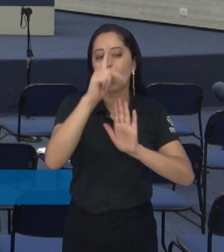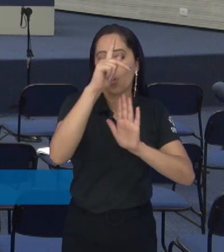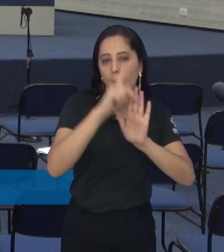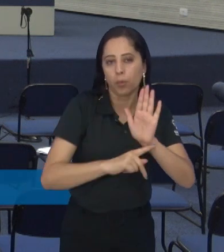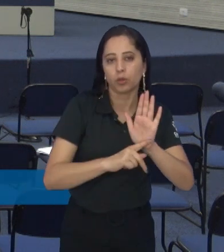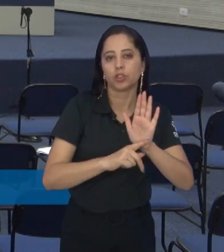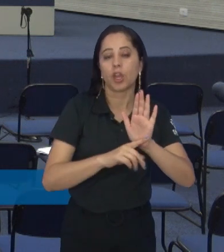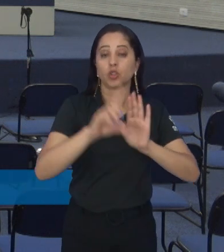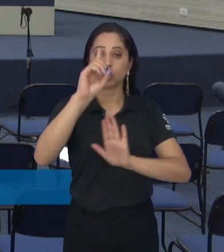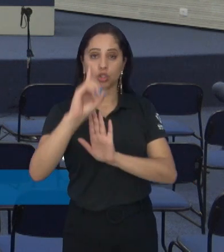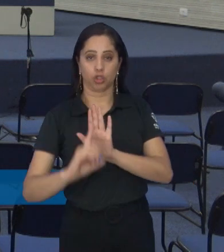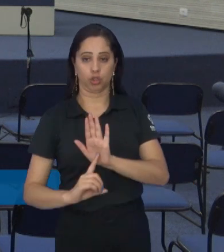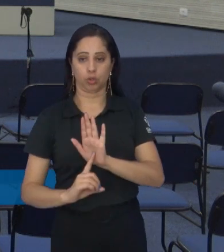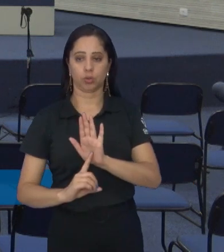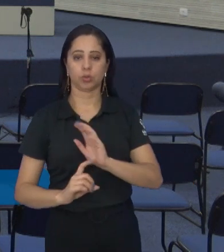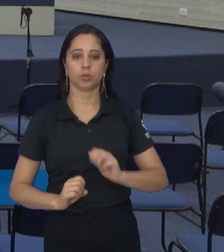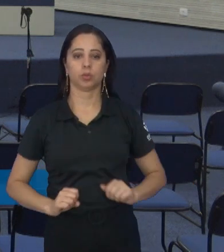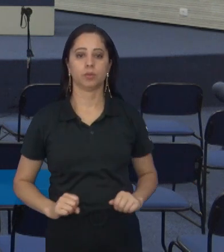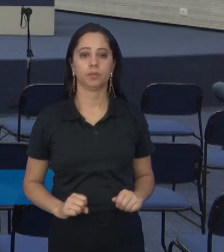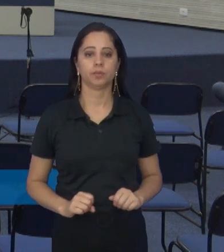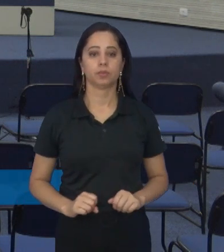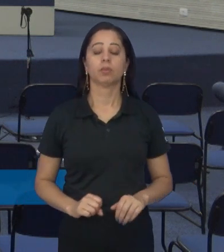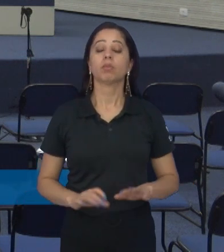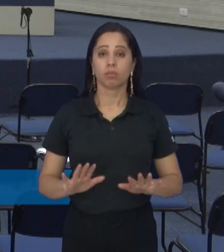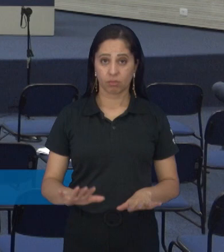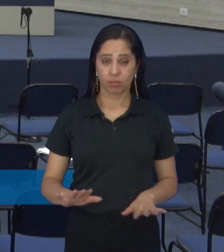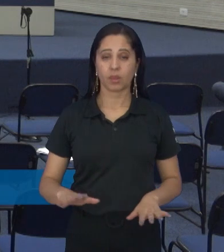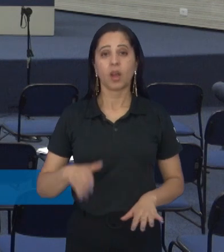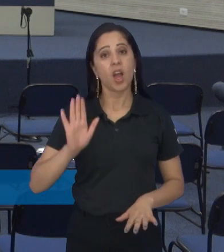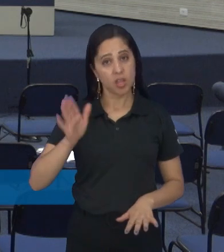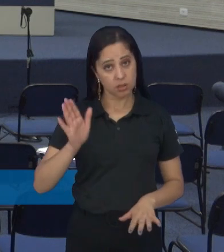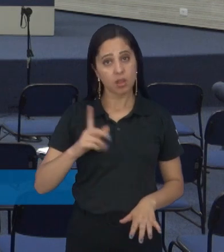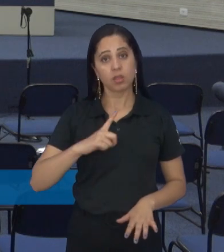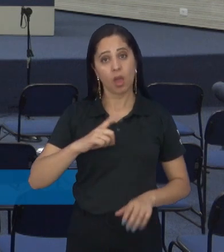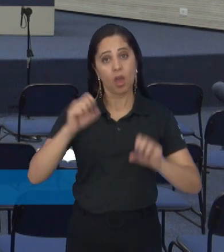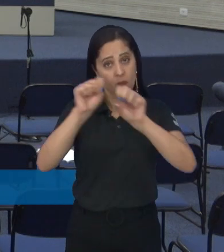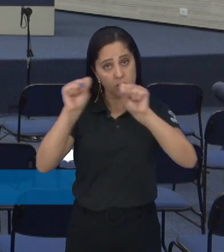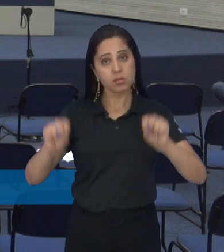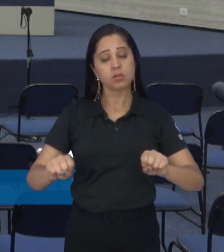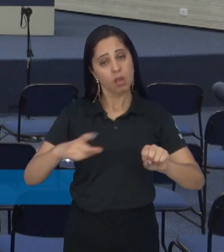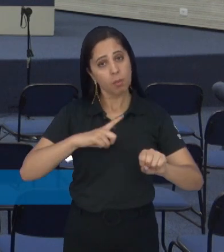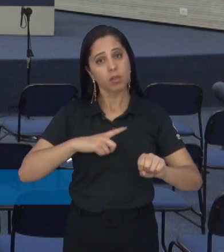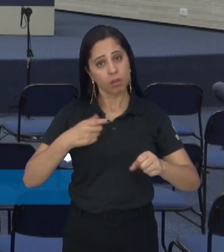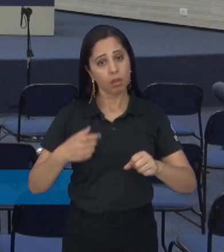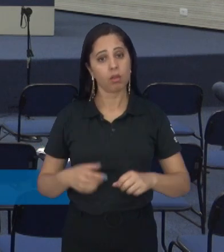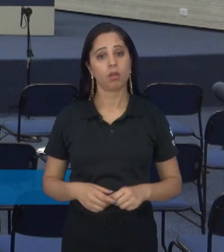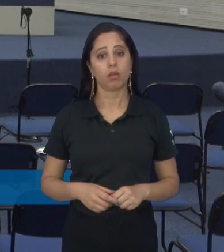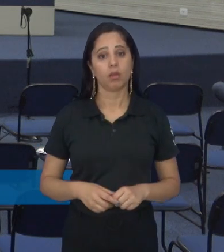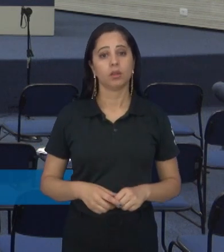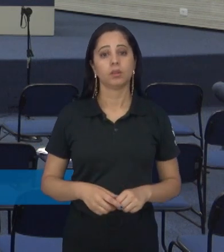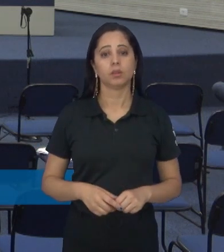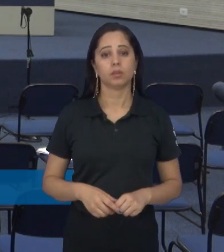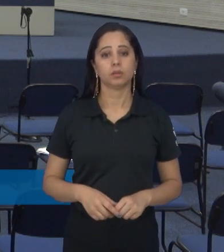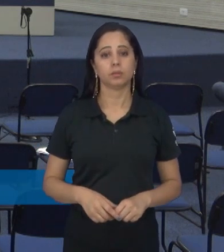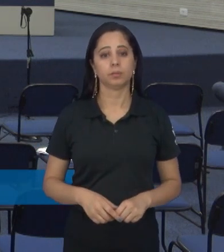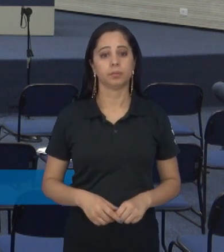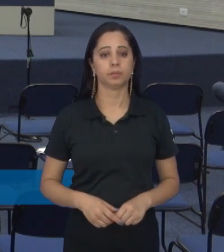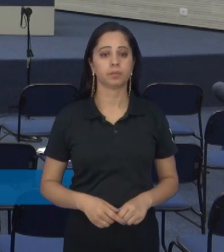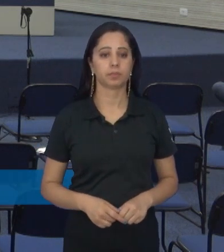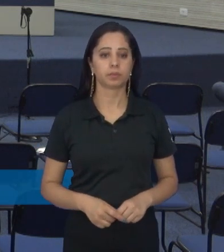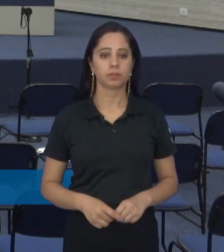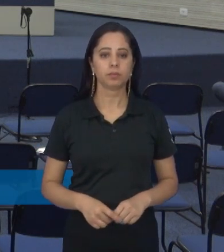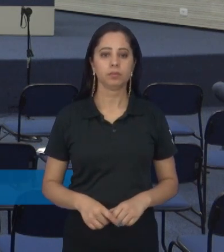e mensurado não a gente está com o sistema a gente tá com sistema